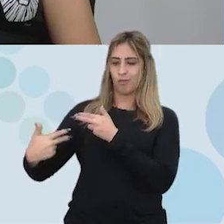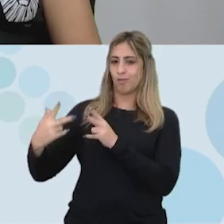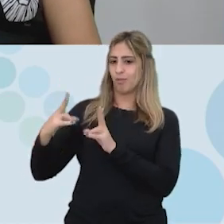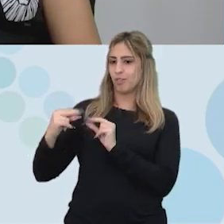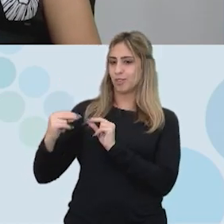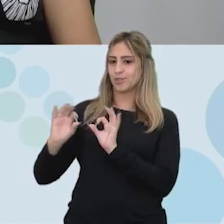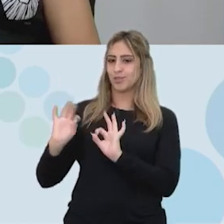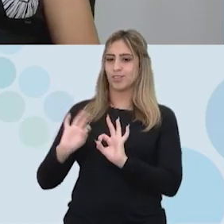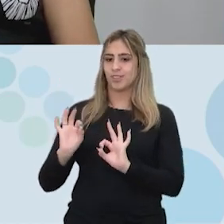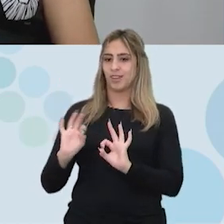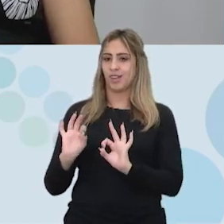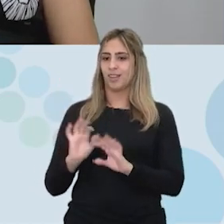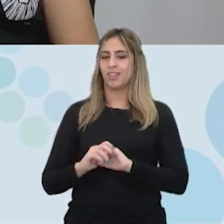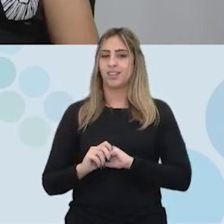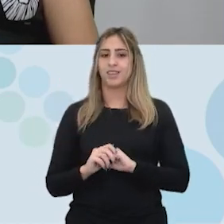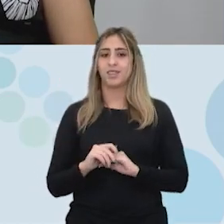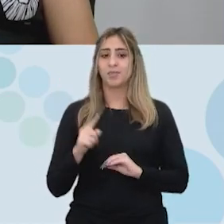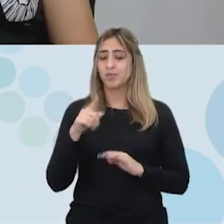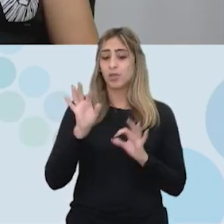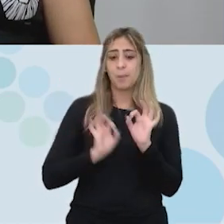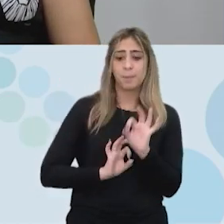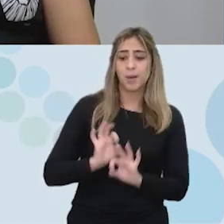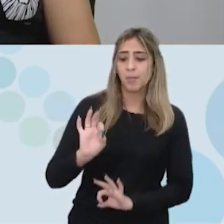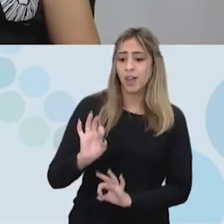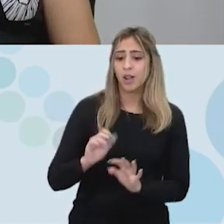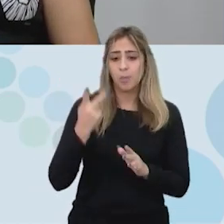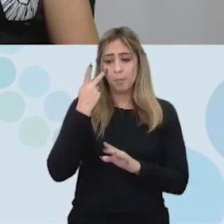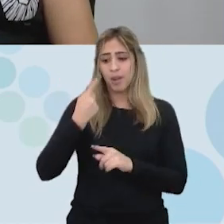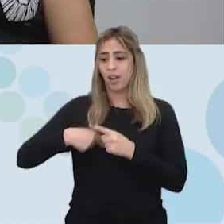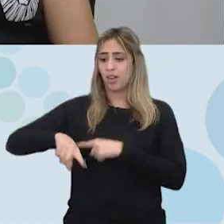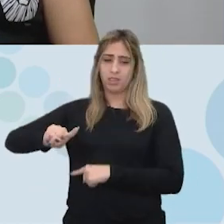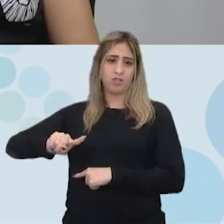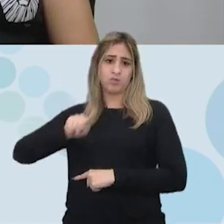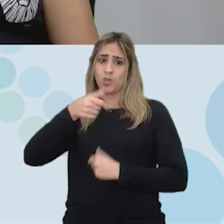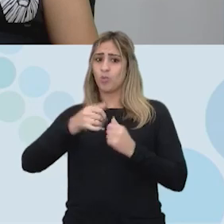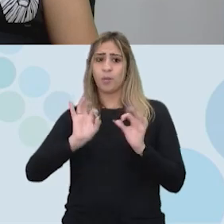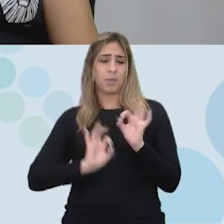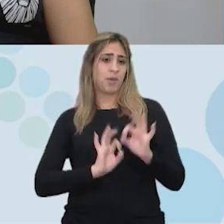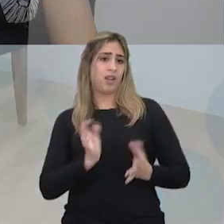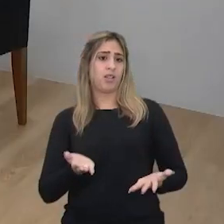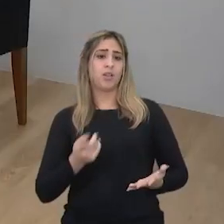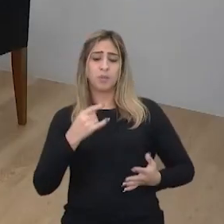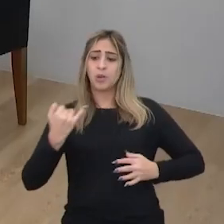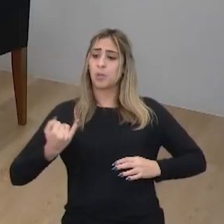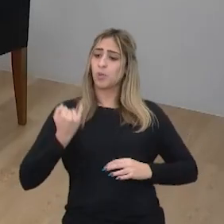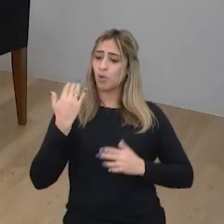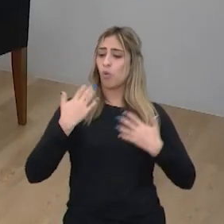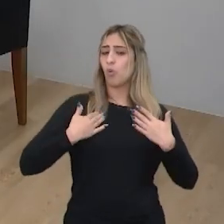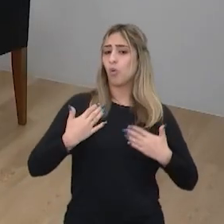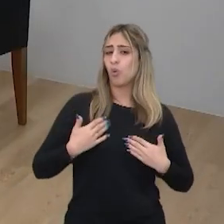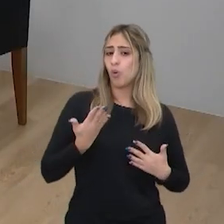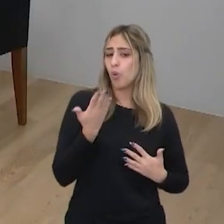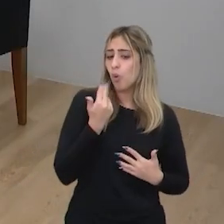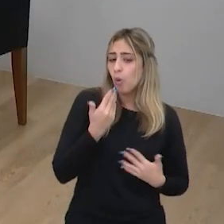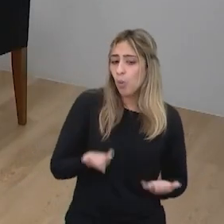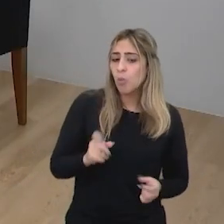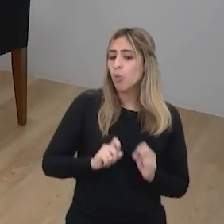altura, ele tá morrendo, porque você não foi preparada para estar ali. Então, assim, é muito importante o que eu como,